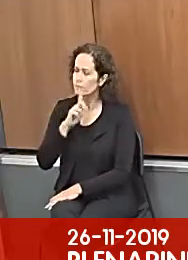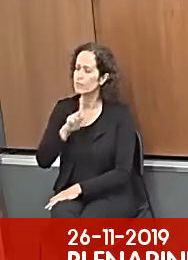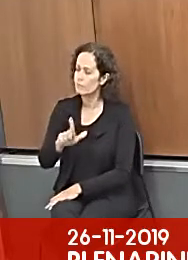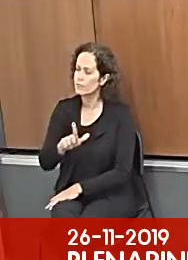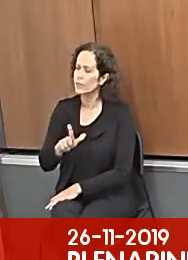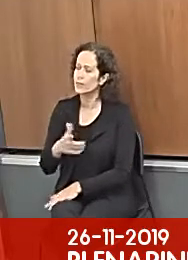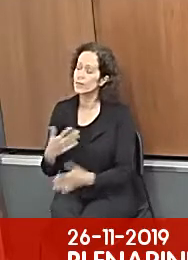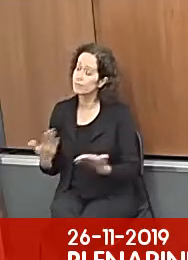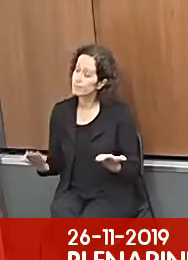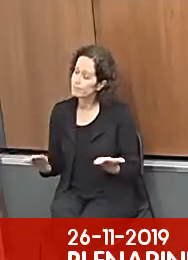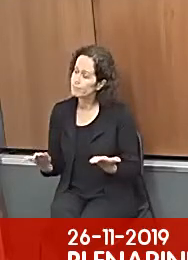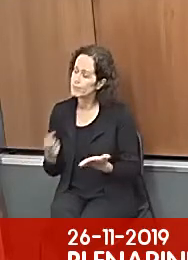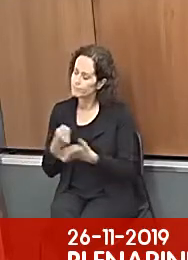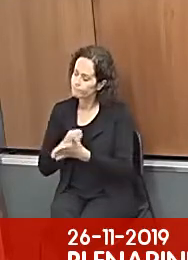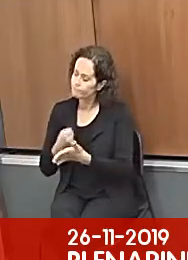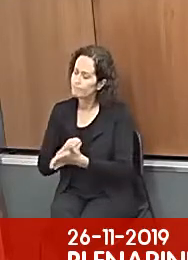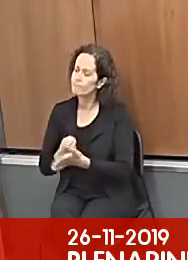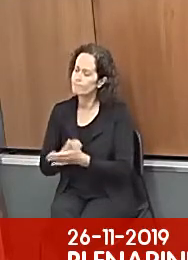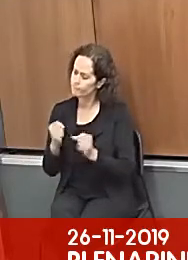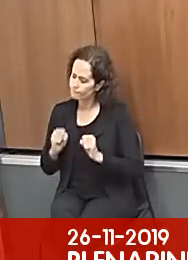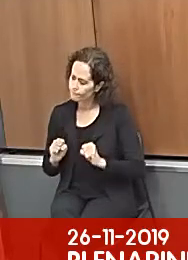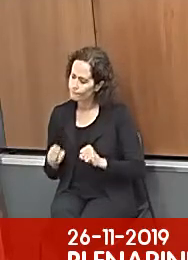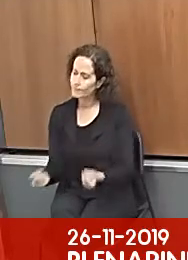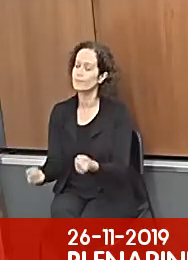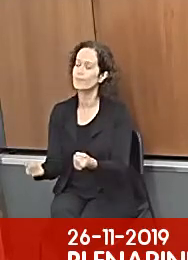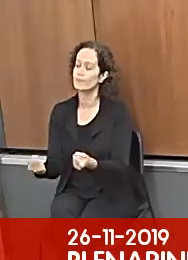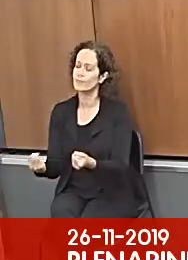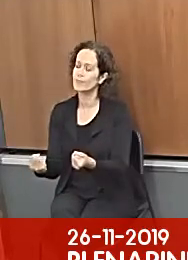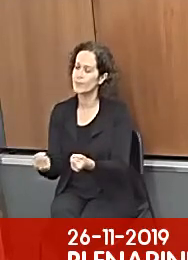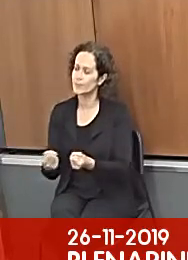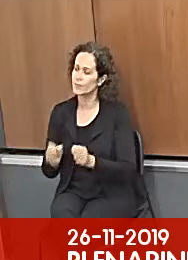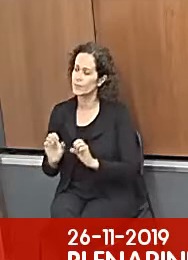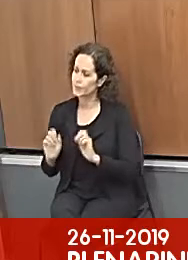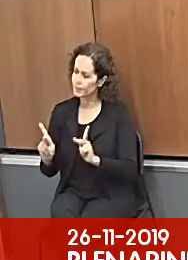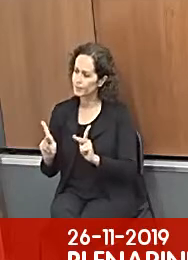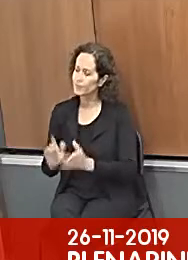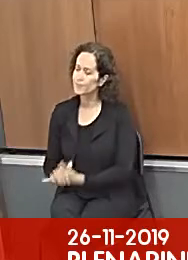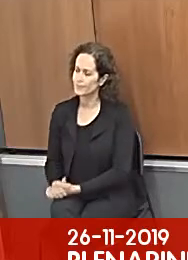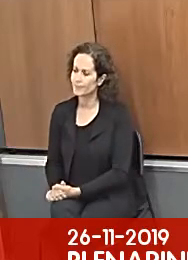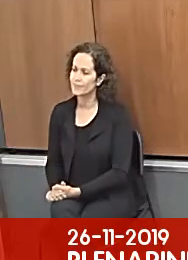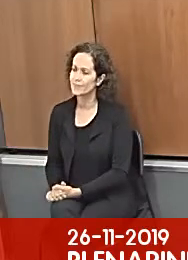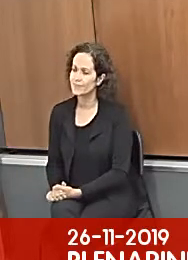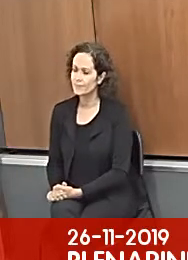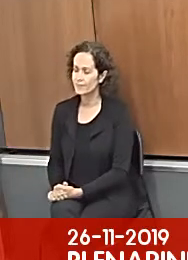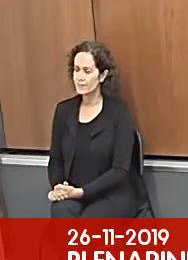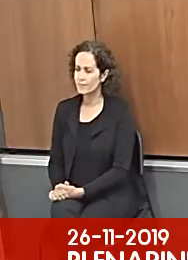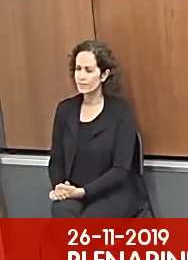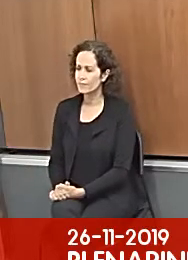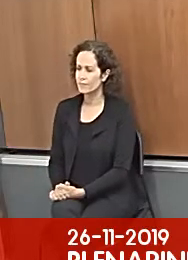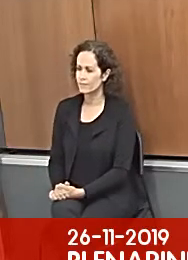veto. Mas é isso. É a defesa dessa causa. Ok? Ok.